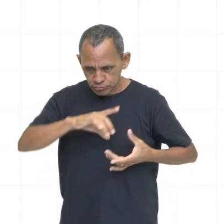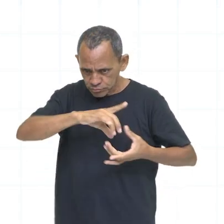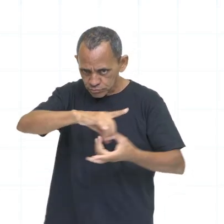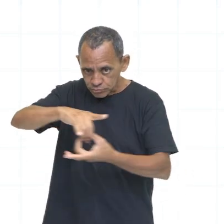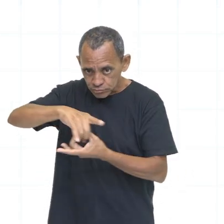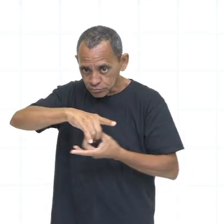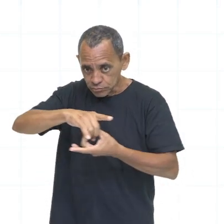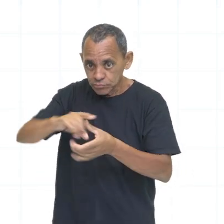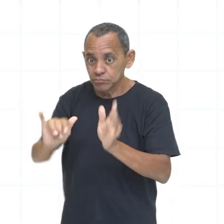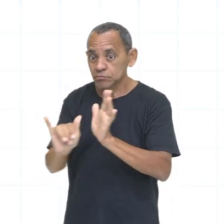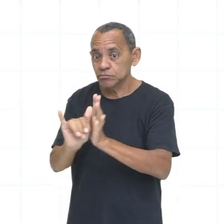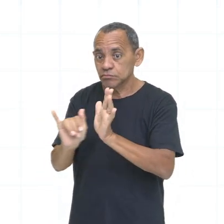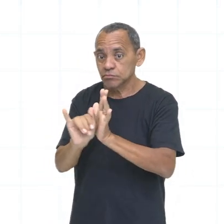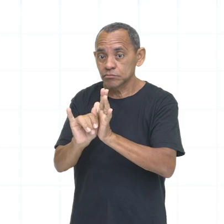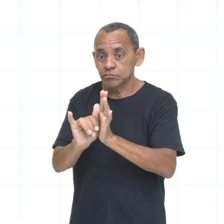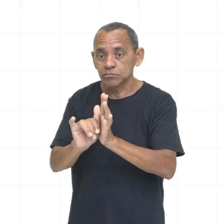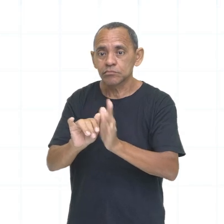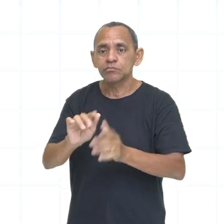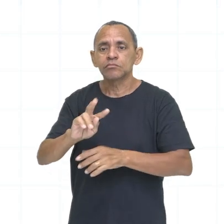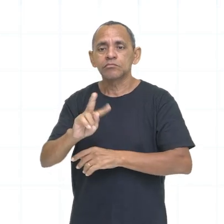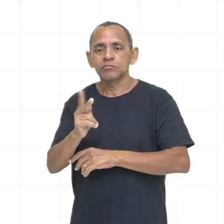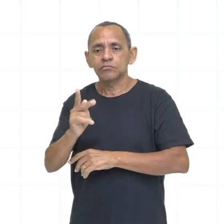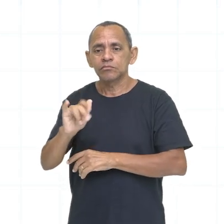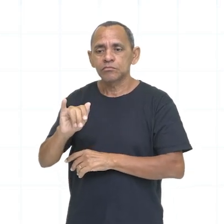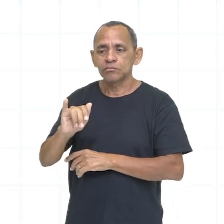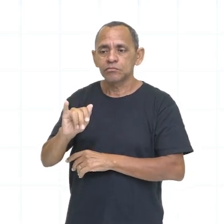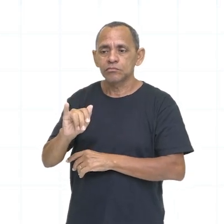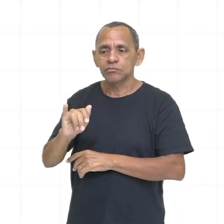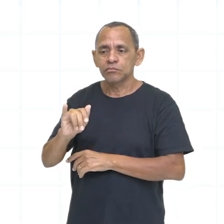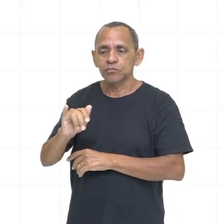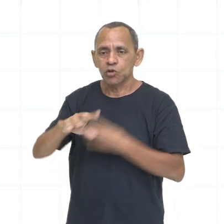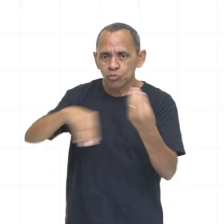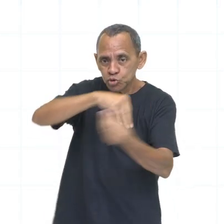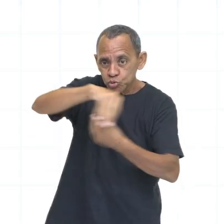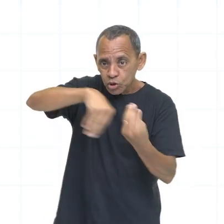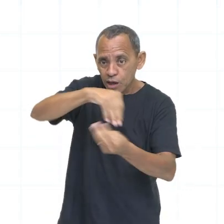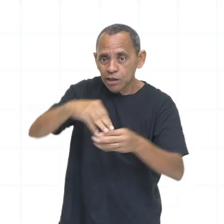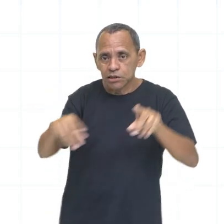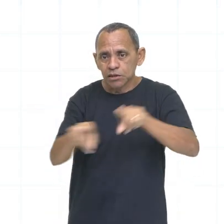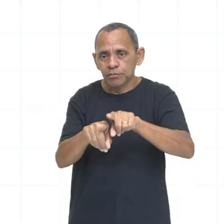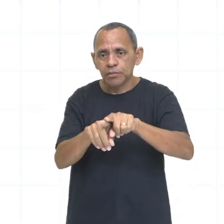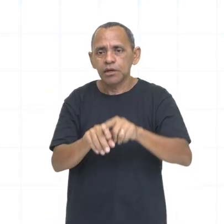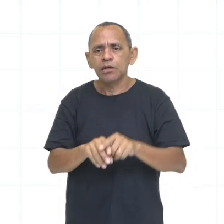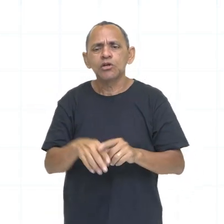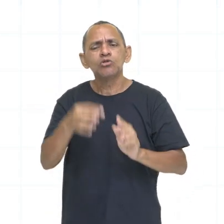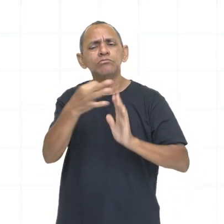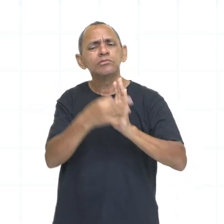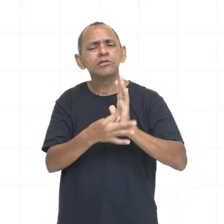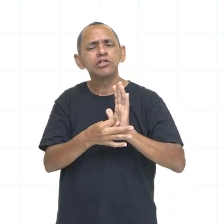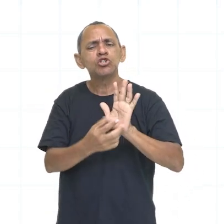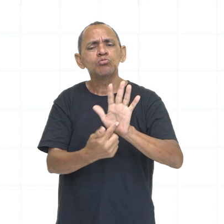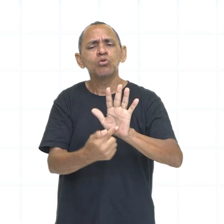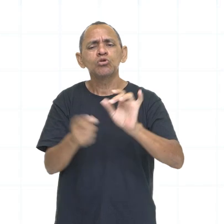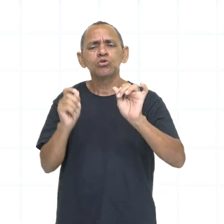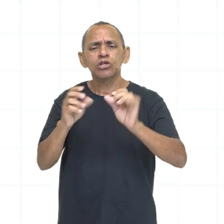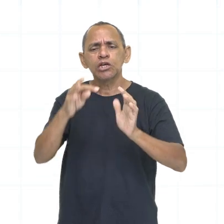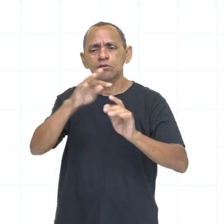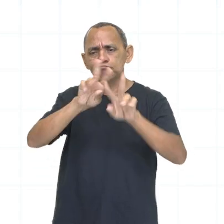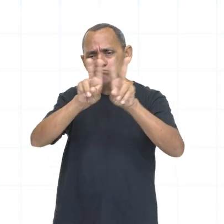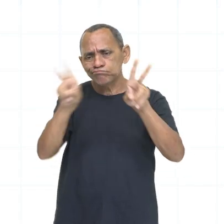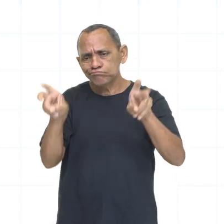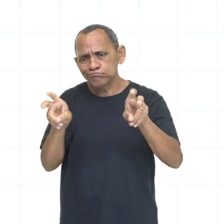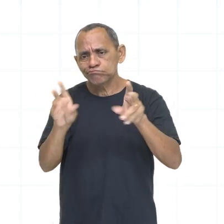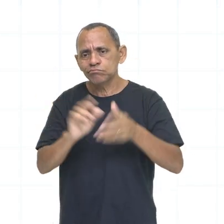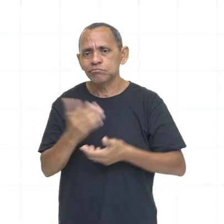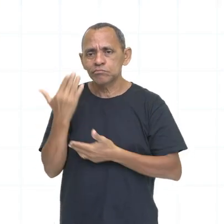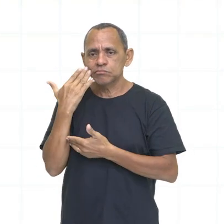as identidades híbridas. O que esse texto nos traz sobre esse tema, né, da globalização e das identidades híbridas?